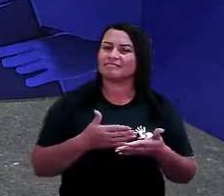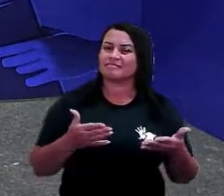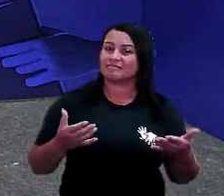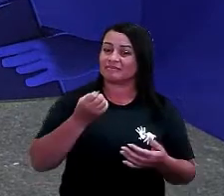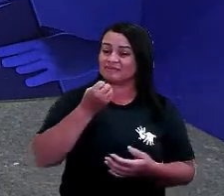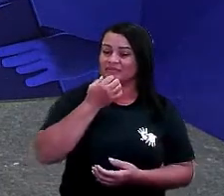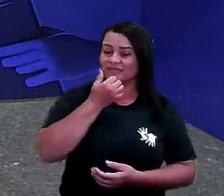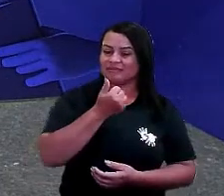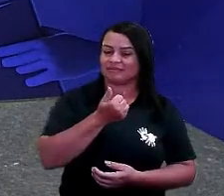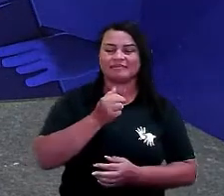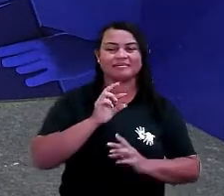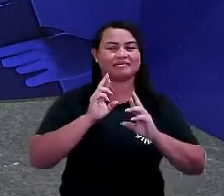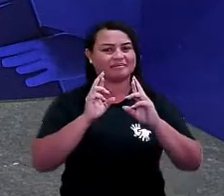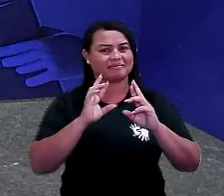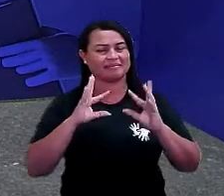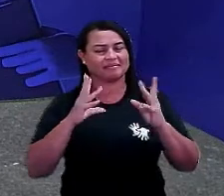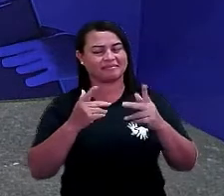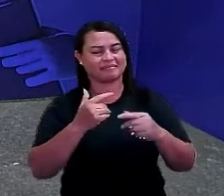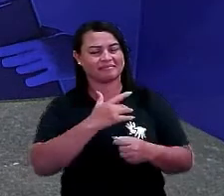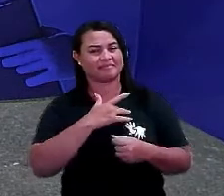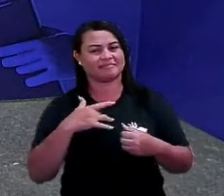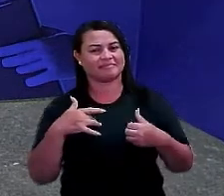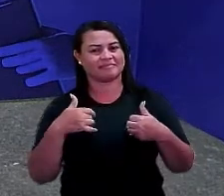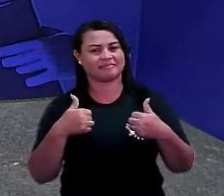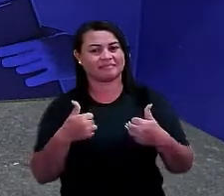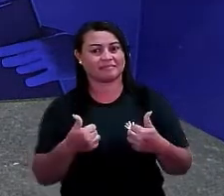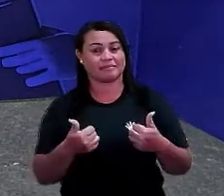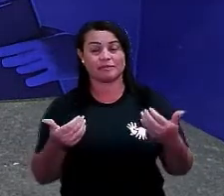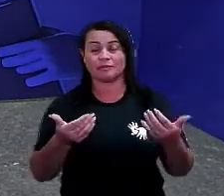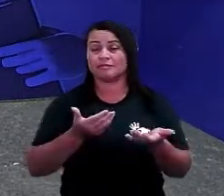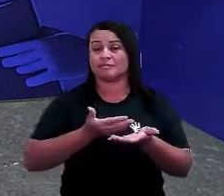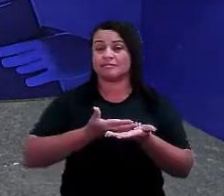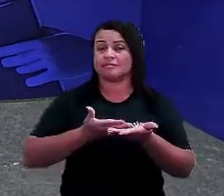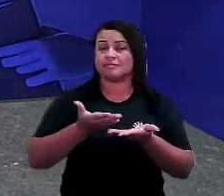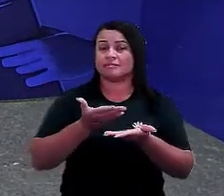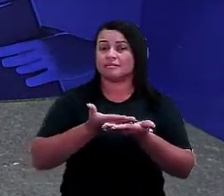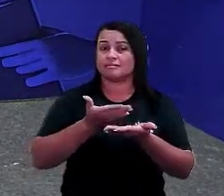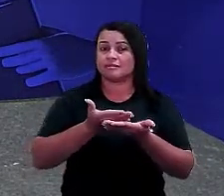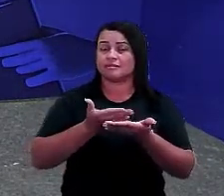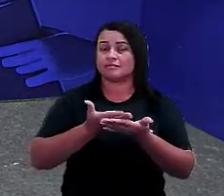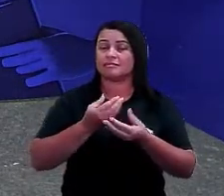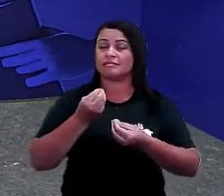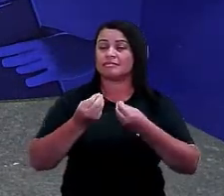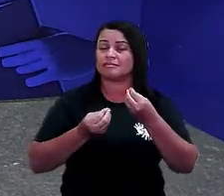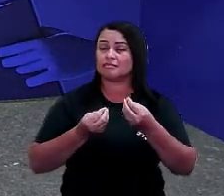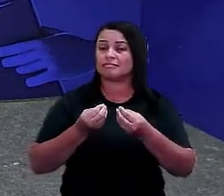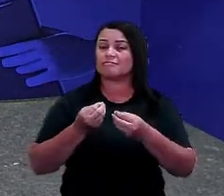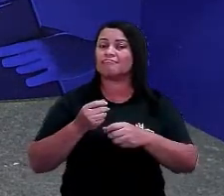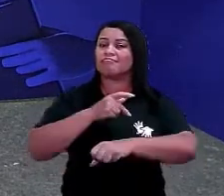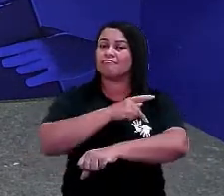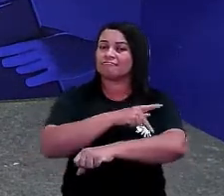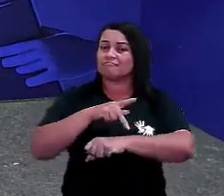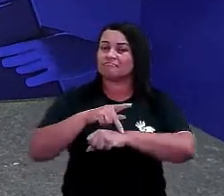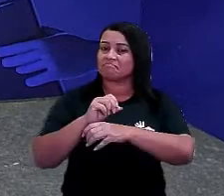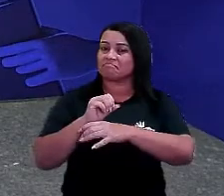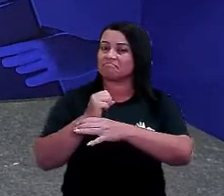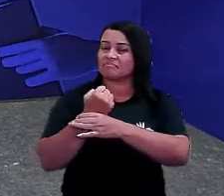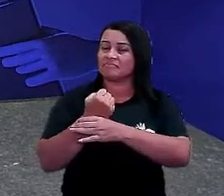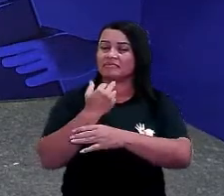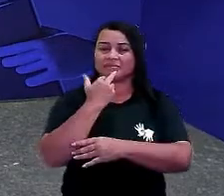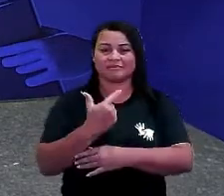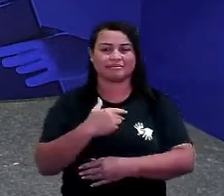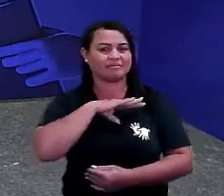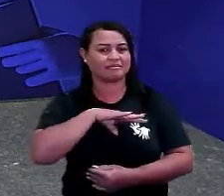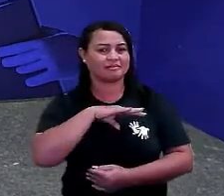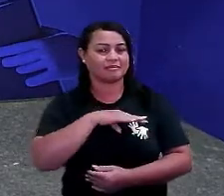gente, tudo bom? Espero que todos estejam bem. A gente vai dar início à nossa aula de fortalecimento pedagógico de língua portuguesa.